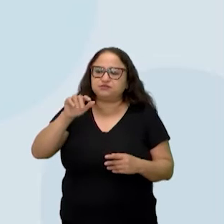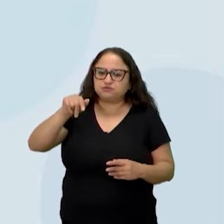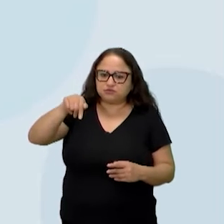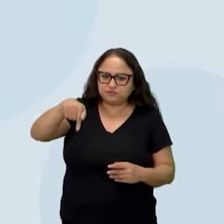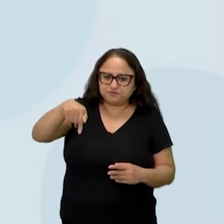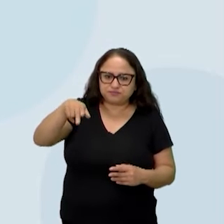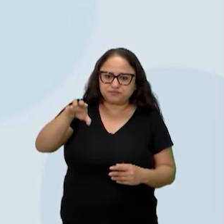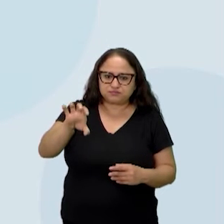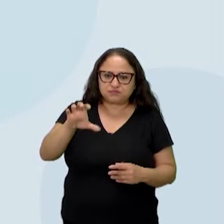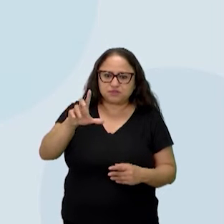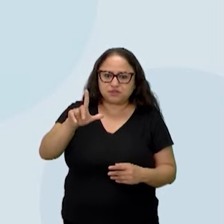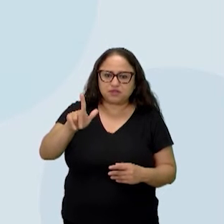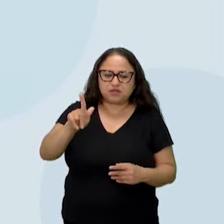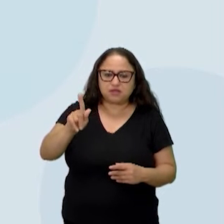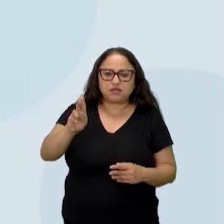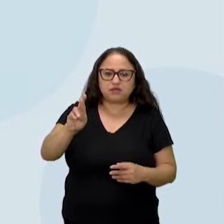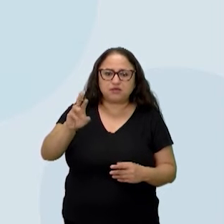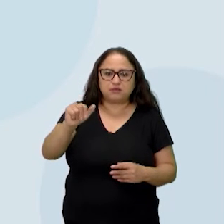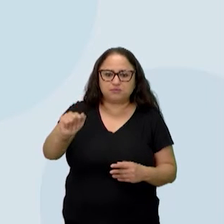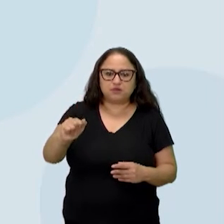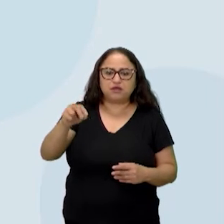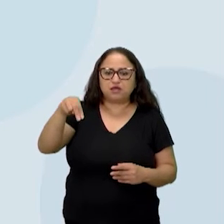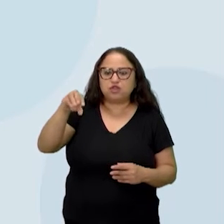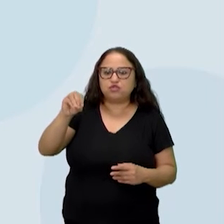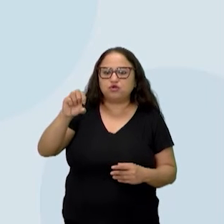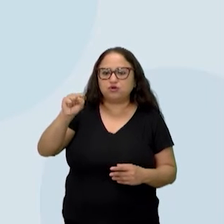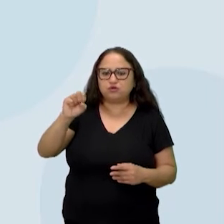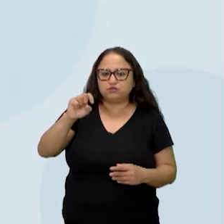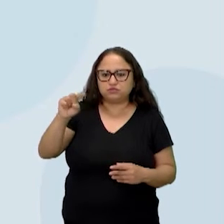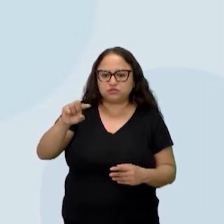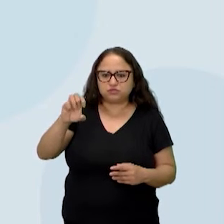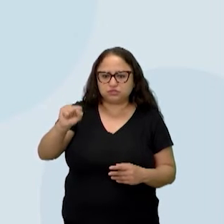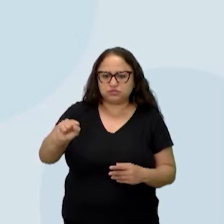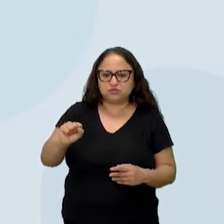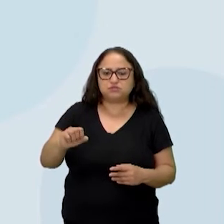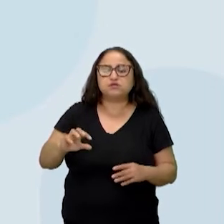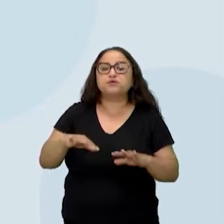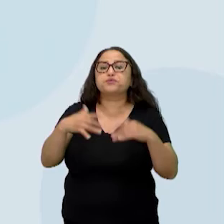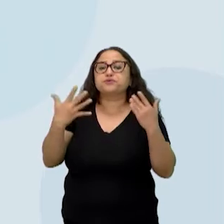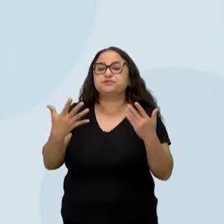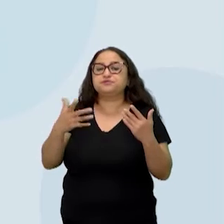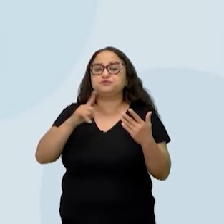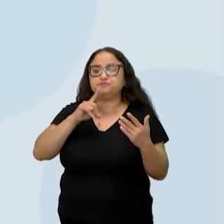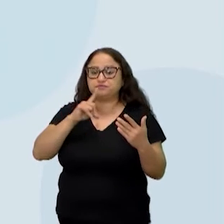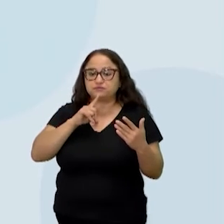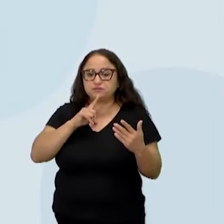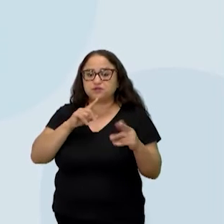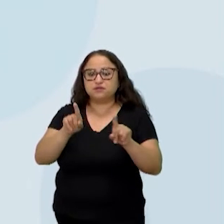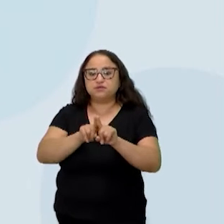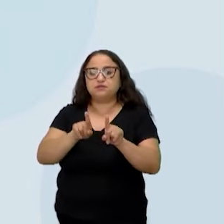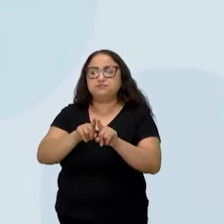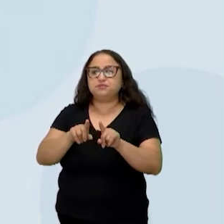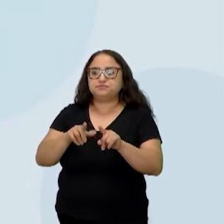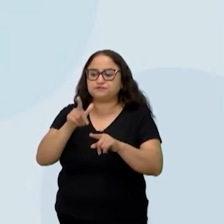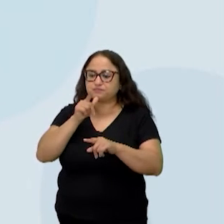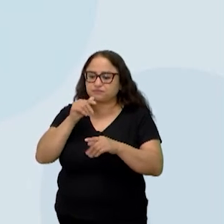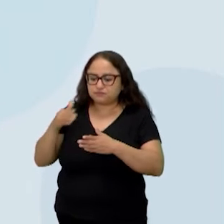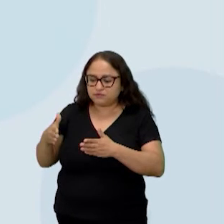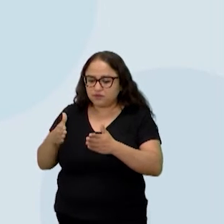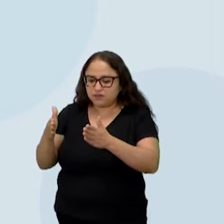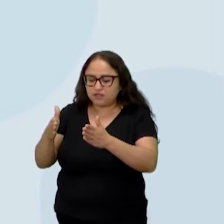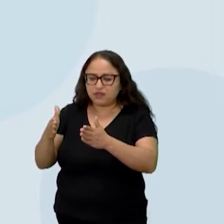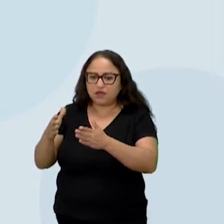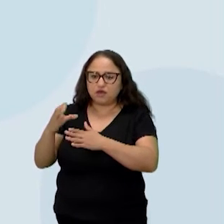comum, né? Esse balé tão lindo, maravilhoso, todo mundo conhece. Quantas mil vezes o Quebra-Nozes e o Lago dos Cisnes não foi,